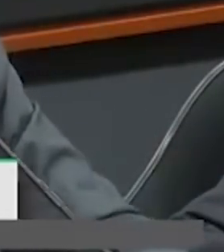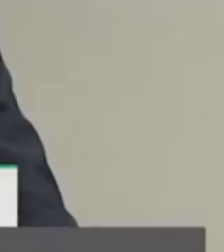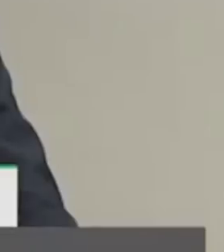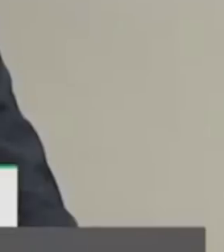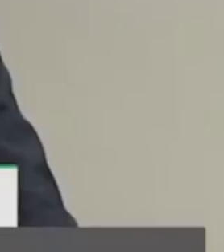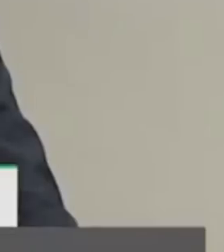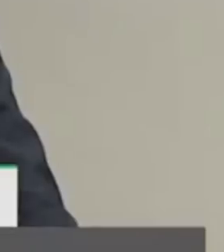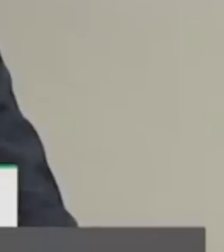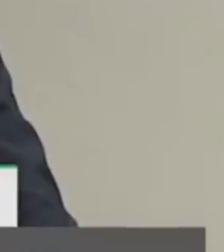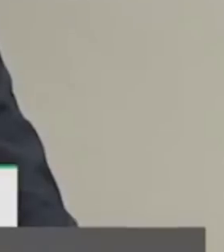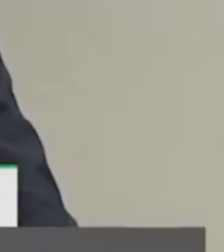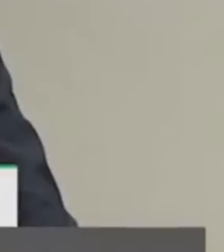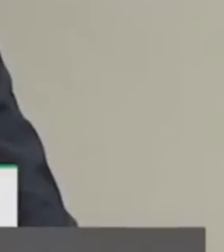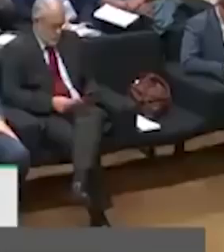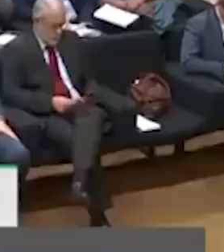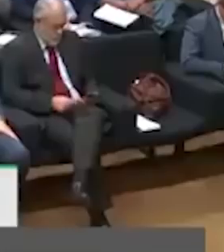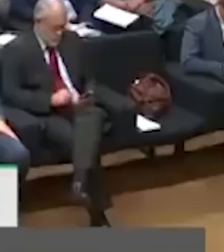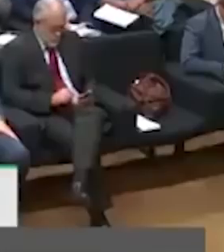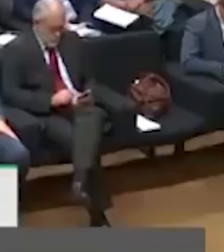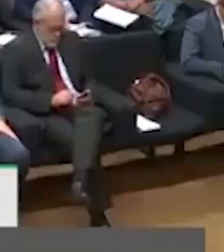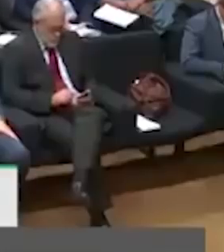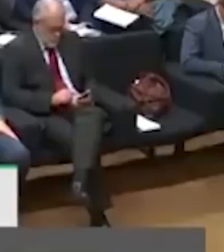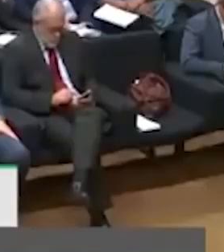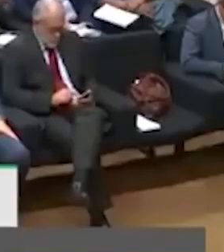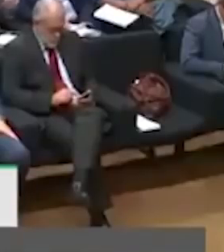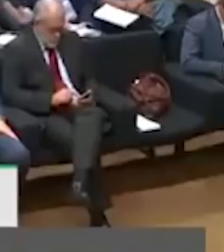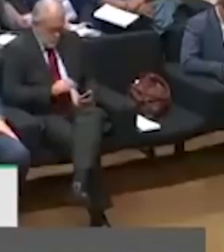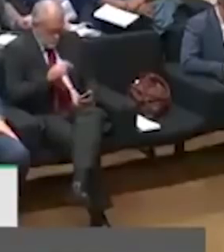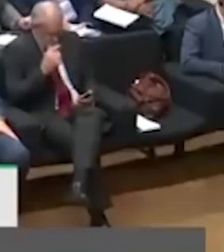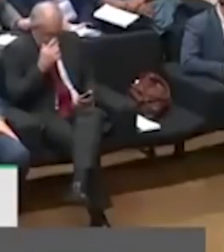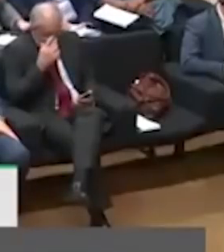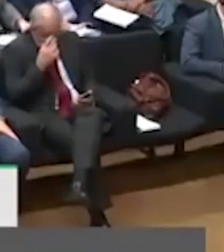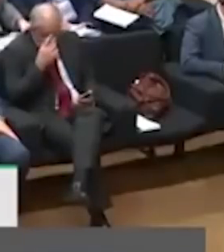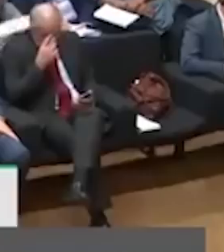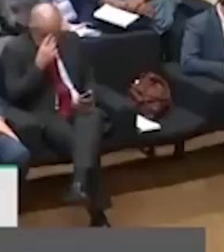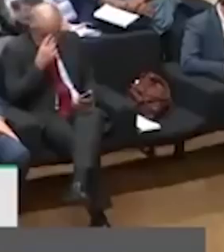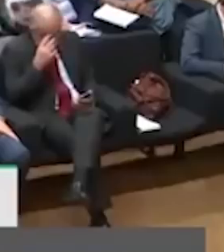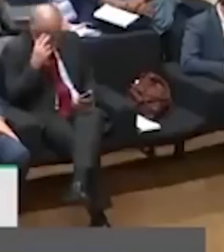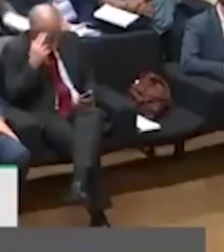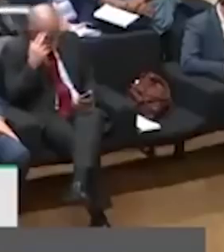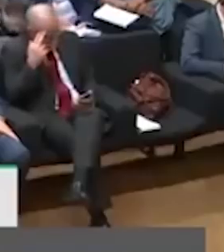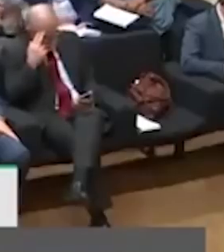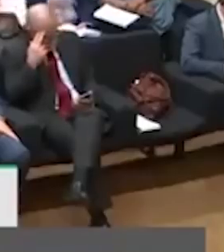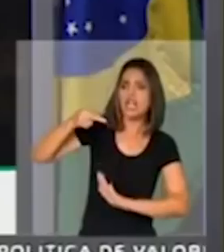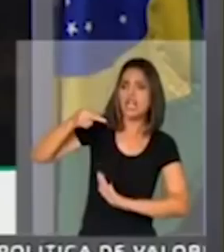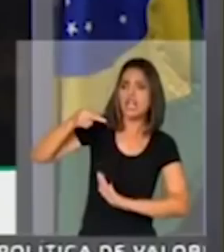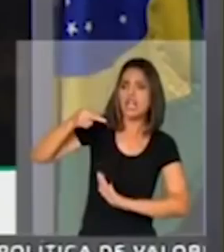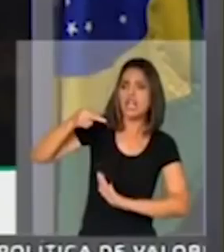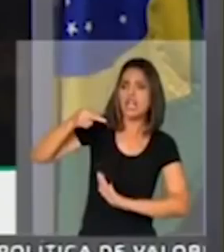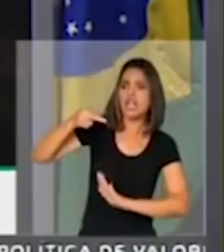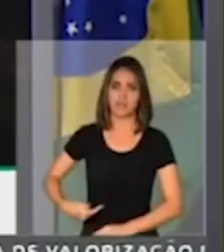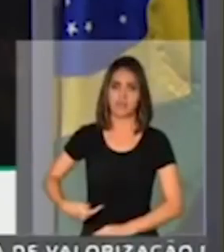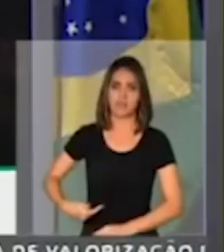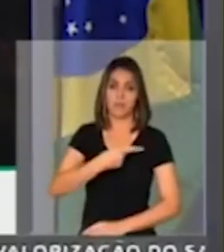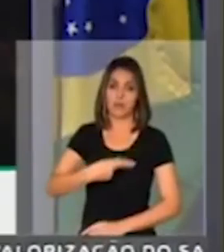governo Dilma. Vocês também são trabalhadores, porque o trabalhador não tem tempo de ficar terça de manhã aqui achacando o deputado. O trabalhador tá trabalhando. Portanto,